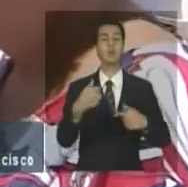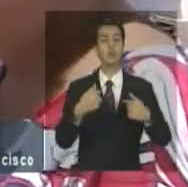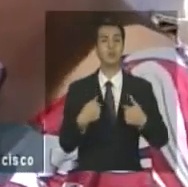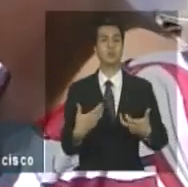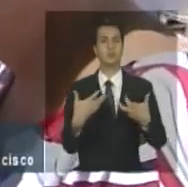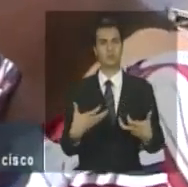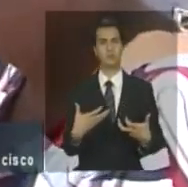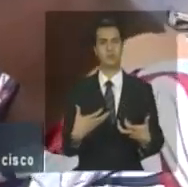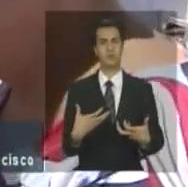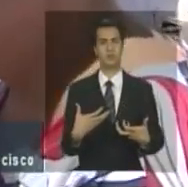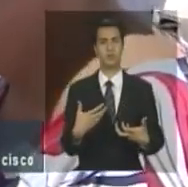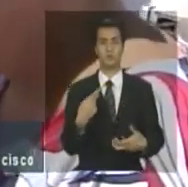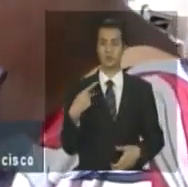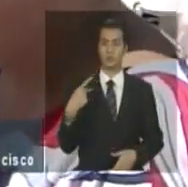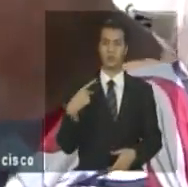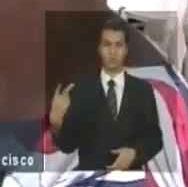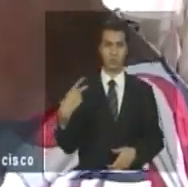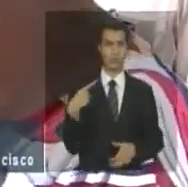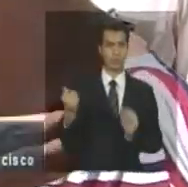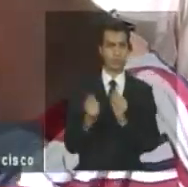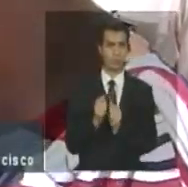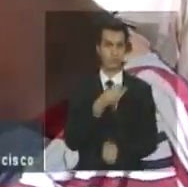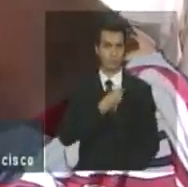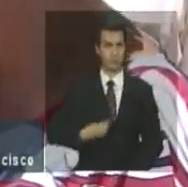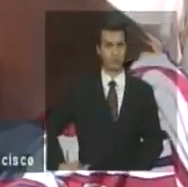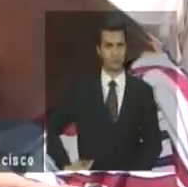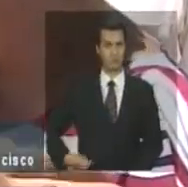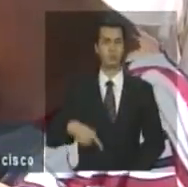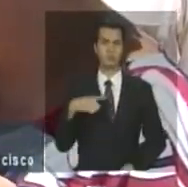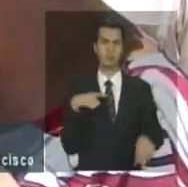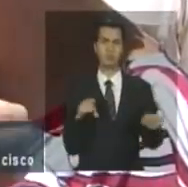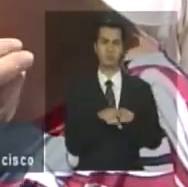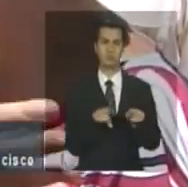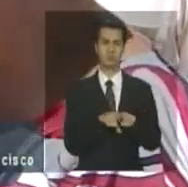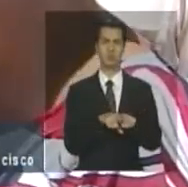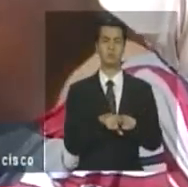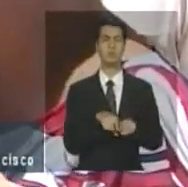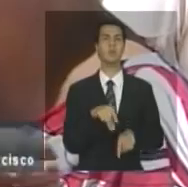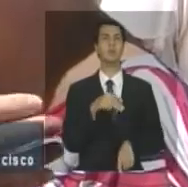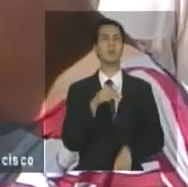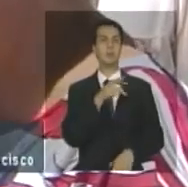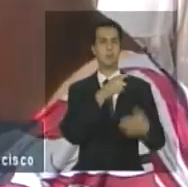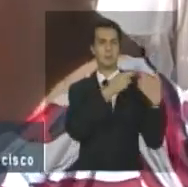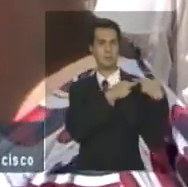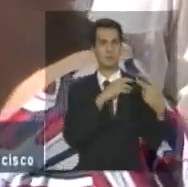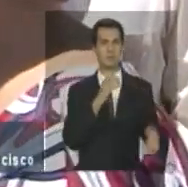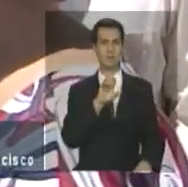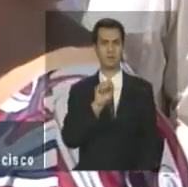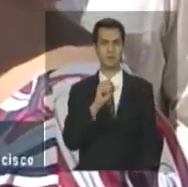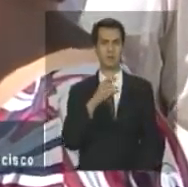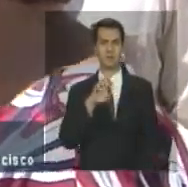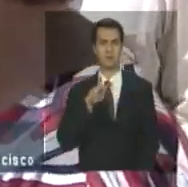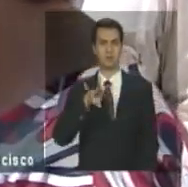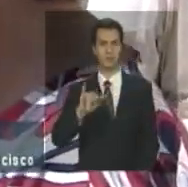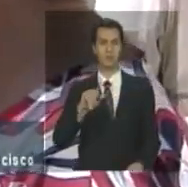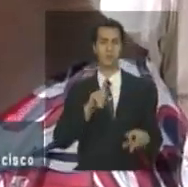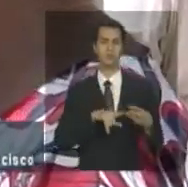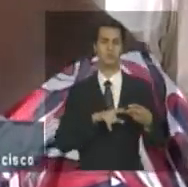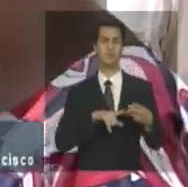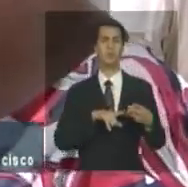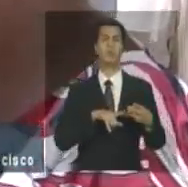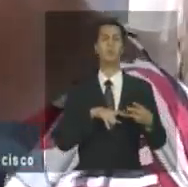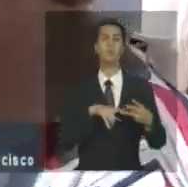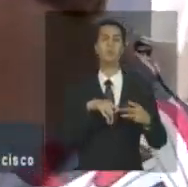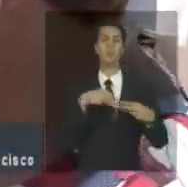ministro estamos aqui hoje, junto inclusive com representantes da Casa Civil, do Planejamento e da própria Fazenda. Não, a Fazenda